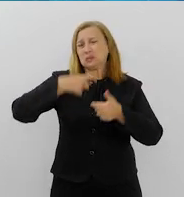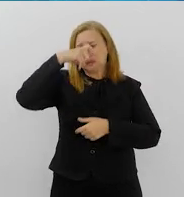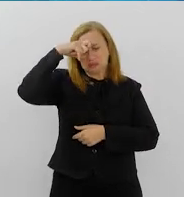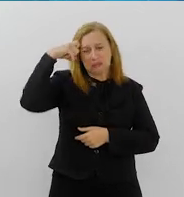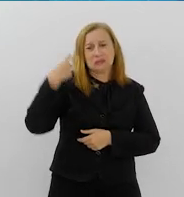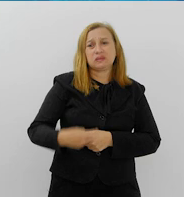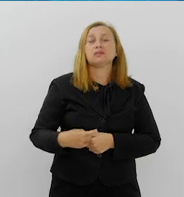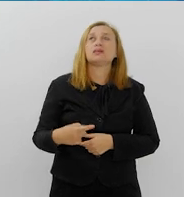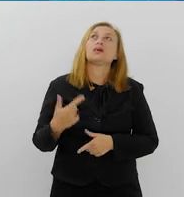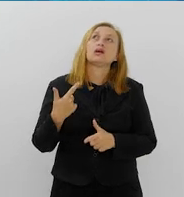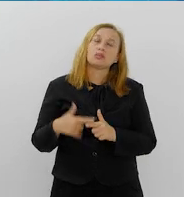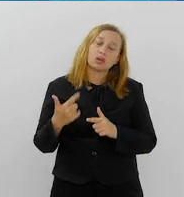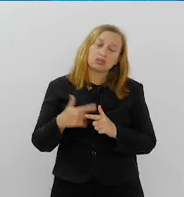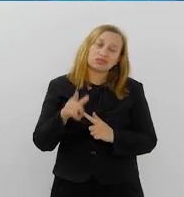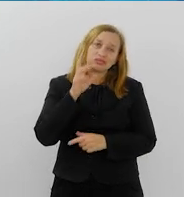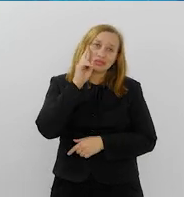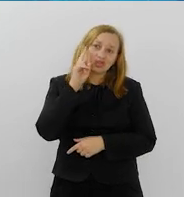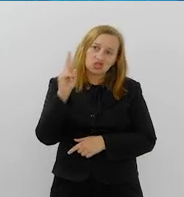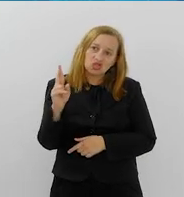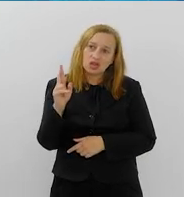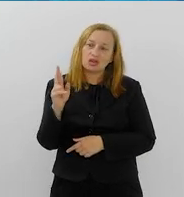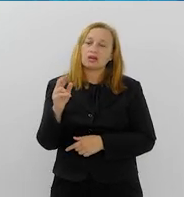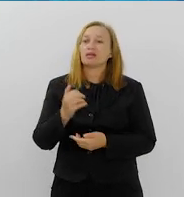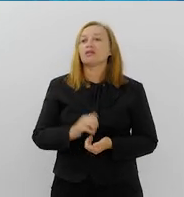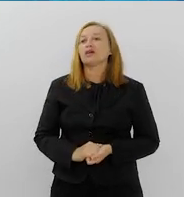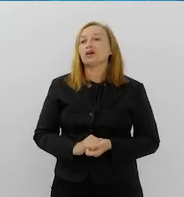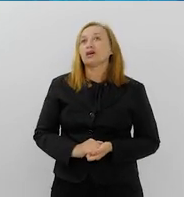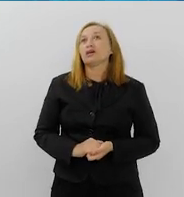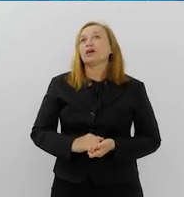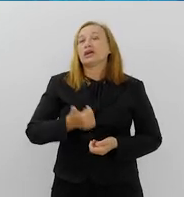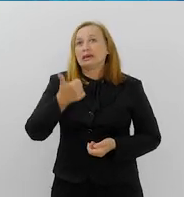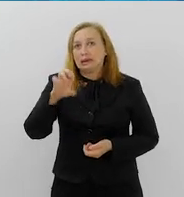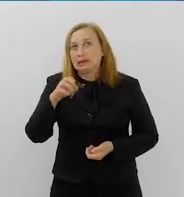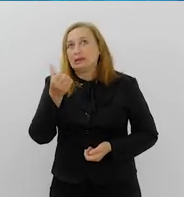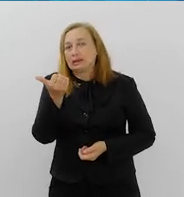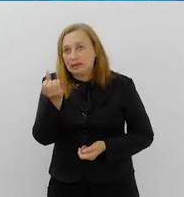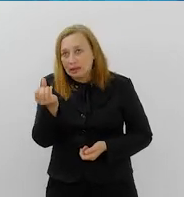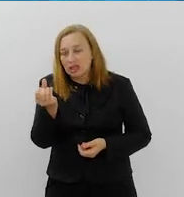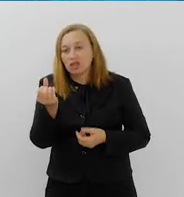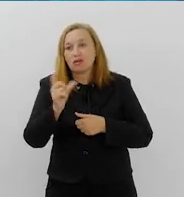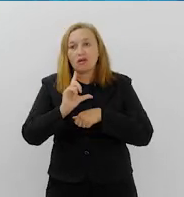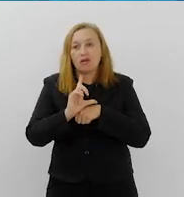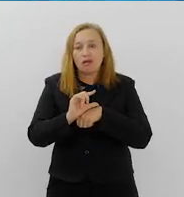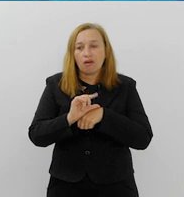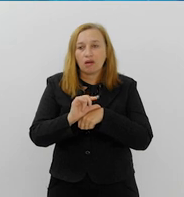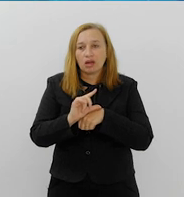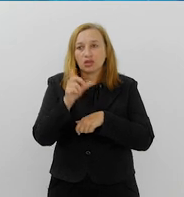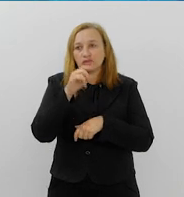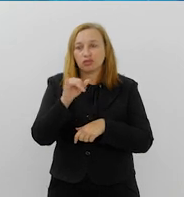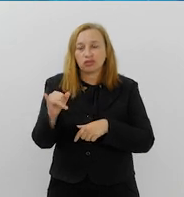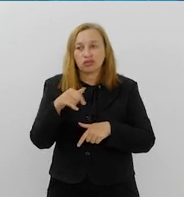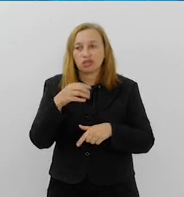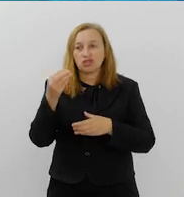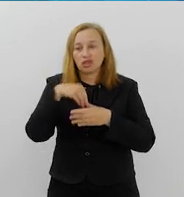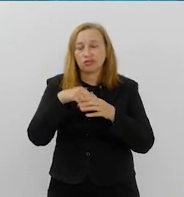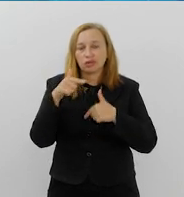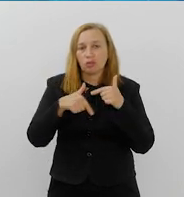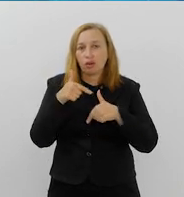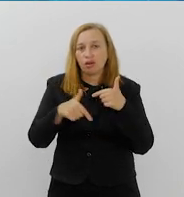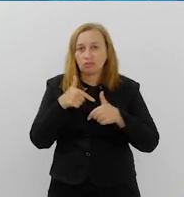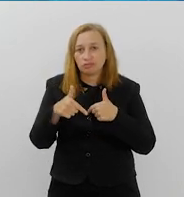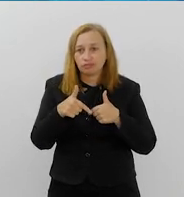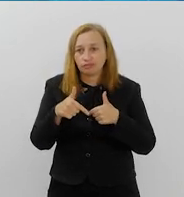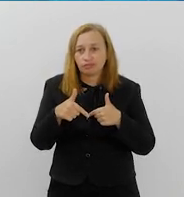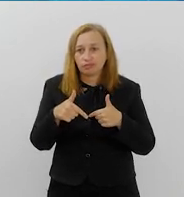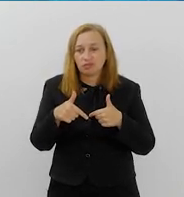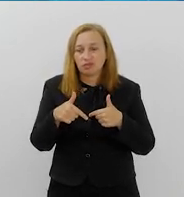excessivo. Então, eu estou tendo algum problema com o chefe, eu estou realmente passando 15, 16 horas do meu dia no meu ambiente de